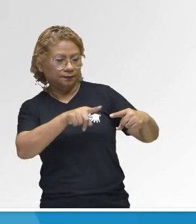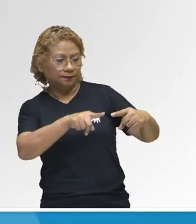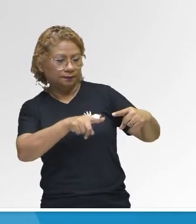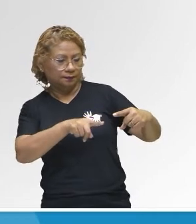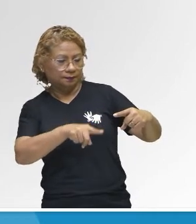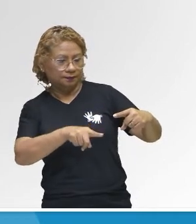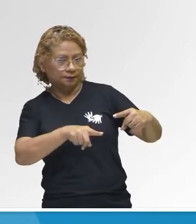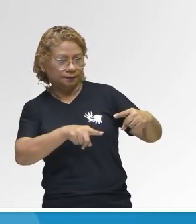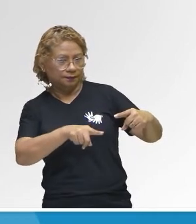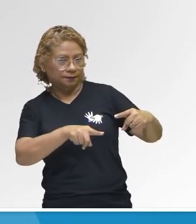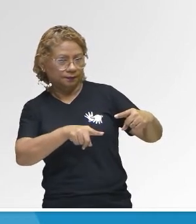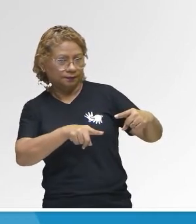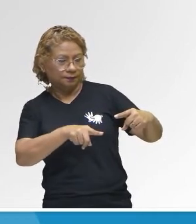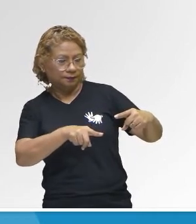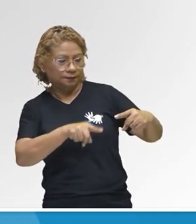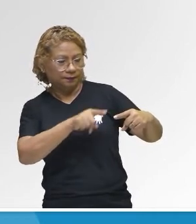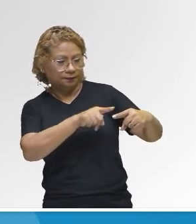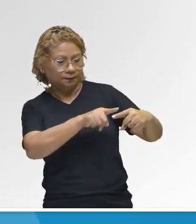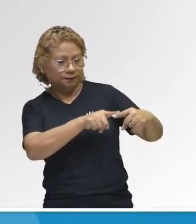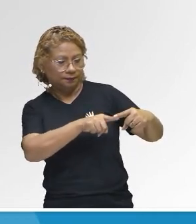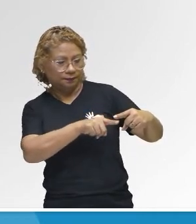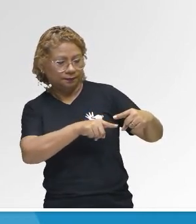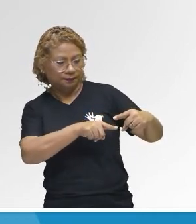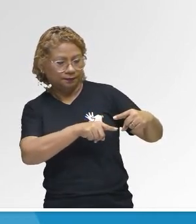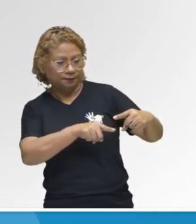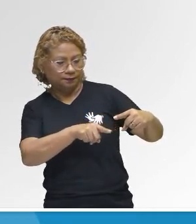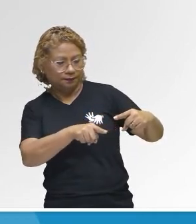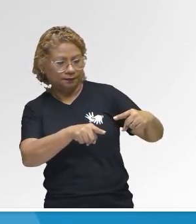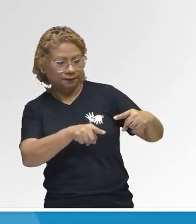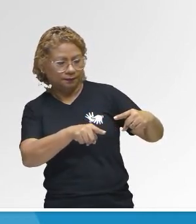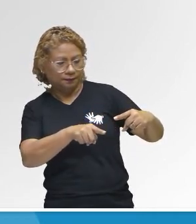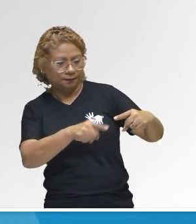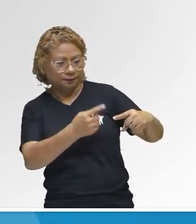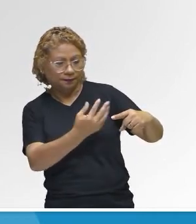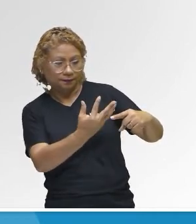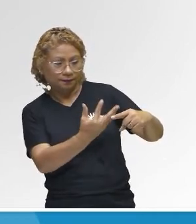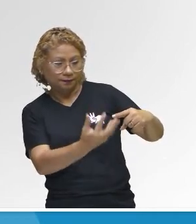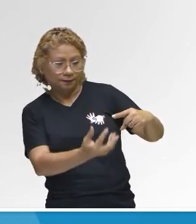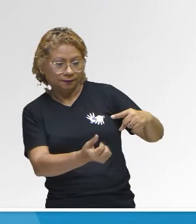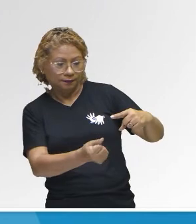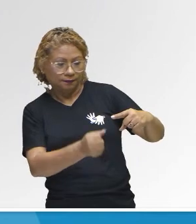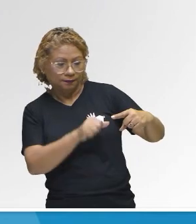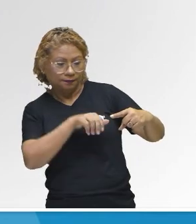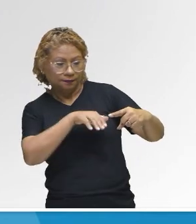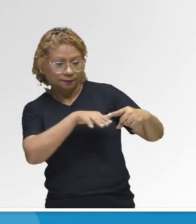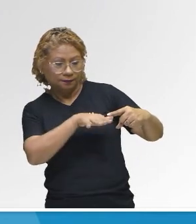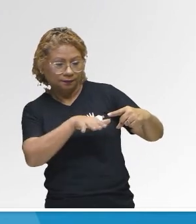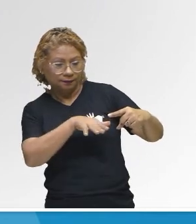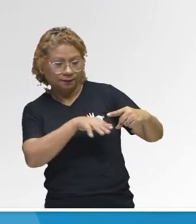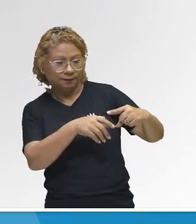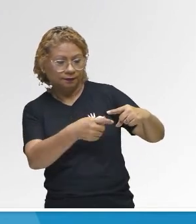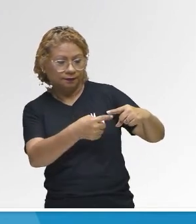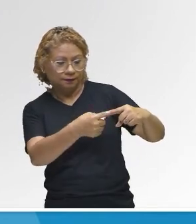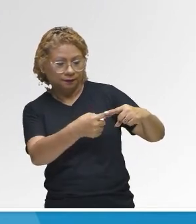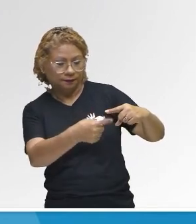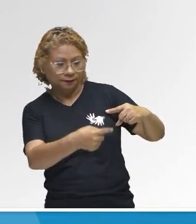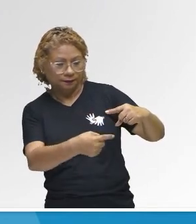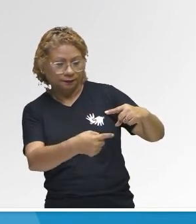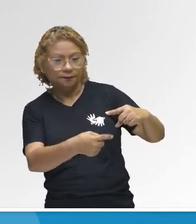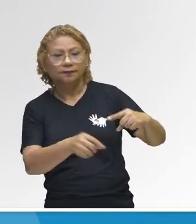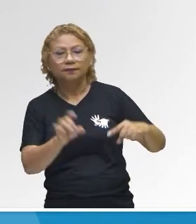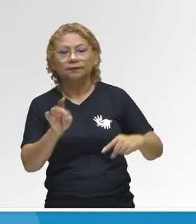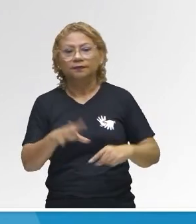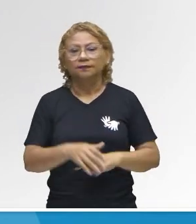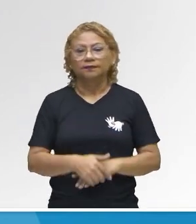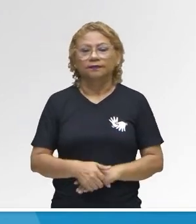projeção ortogonal vendo nessa perspectiva, ok? E como ficaria se eu